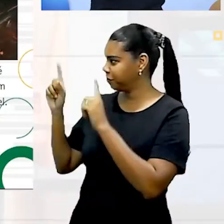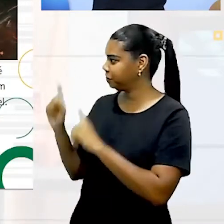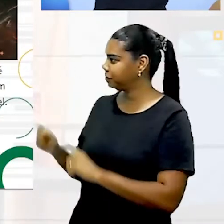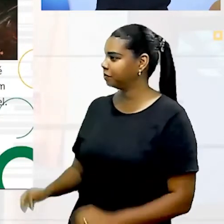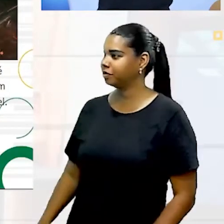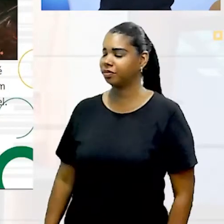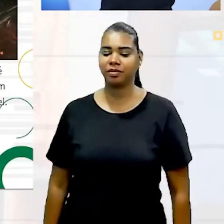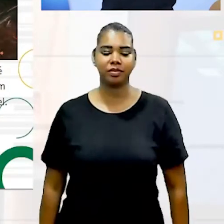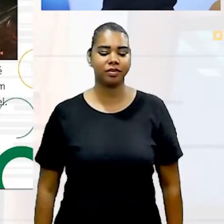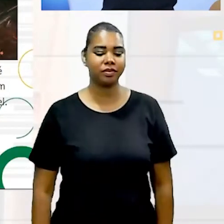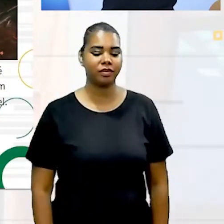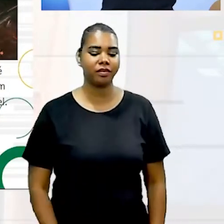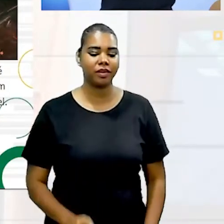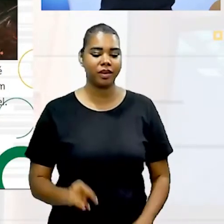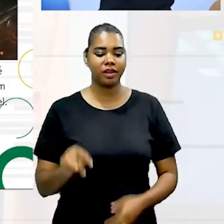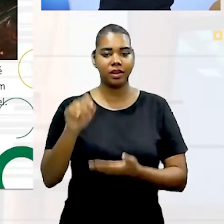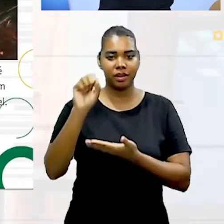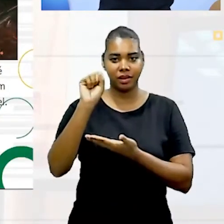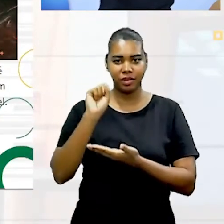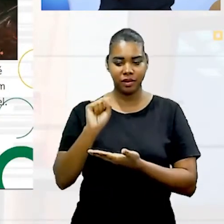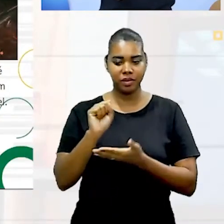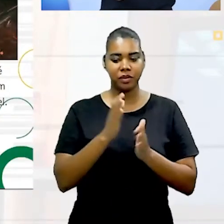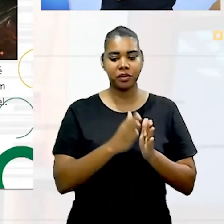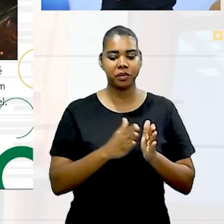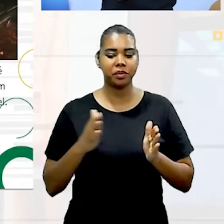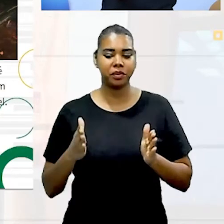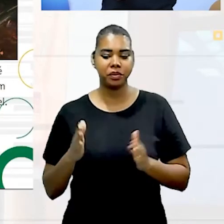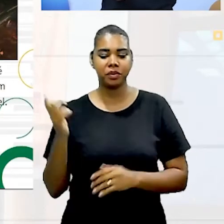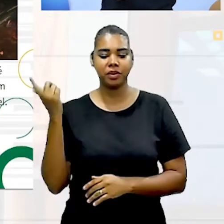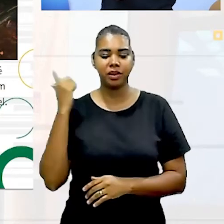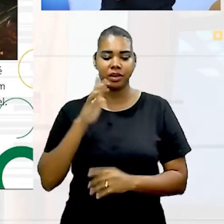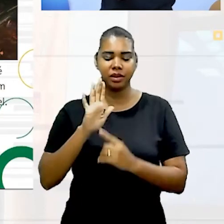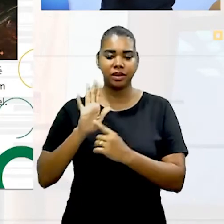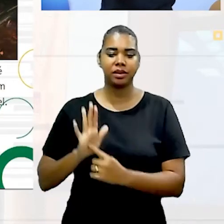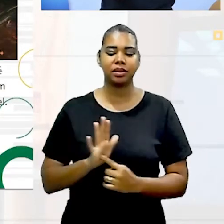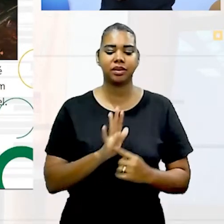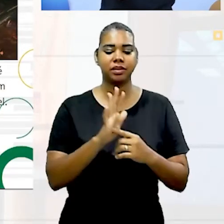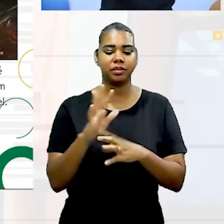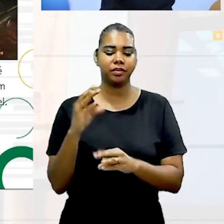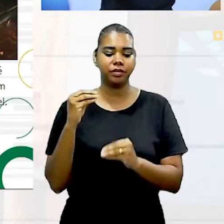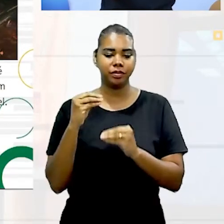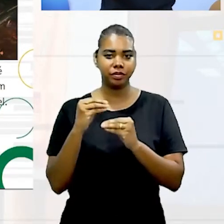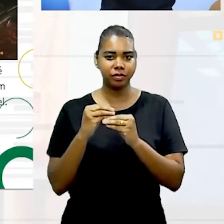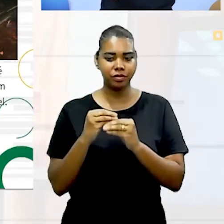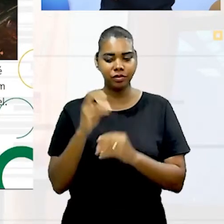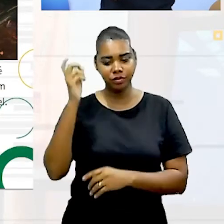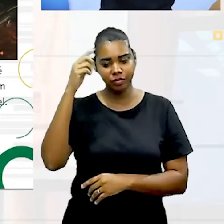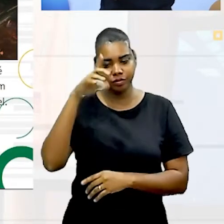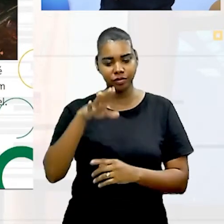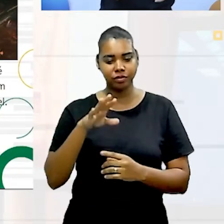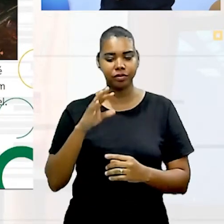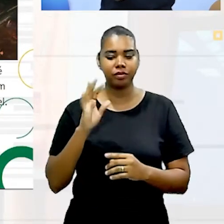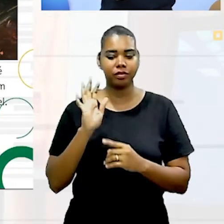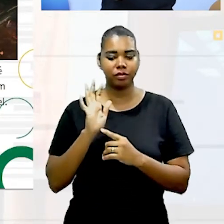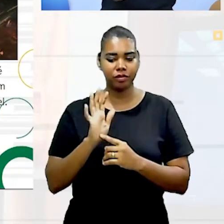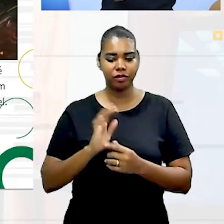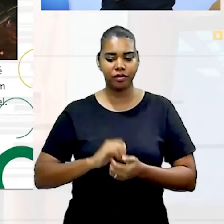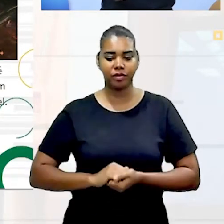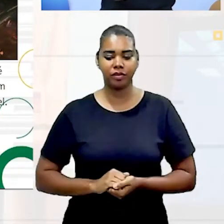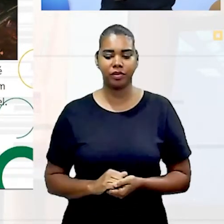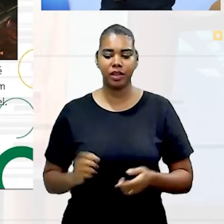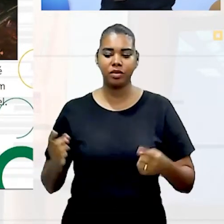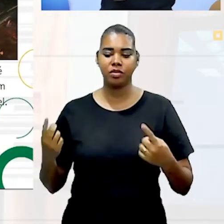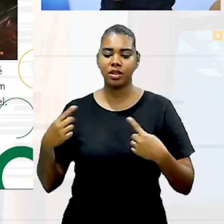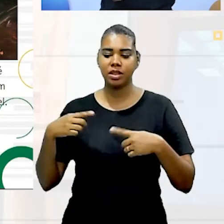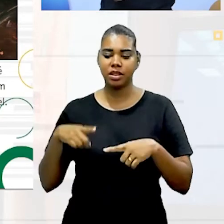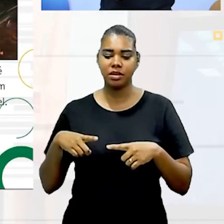Tem o estágio 8, que é a aprovação. É nessa etapa que o herói é designado por um obstáculo de grande magnitude. É um desafio que ele